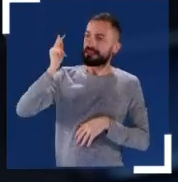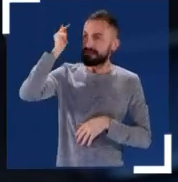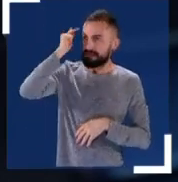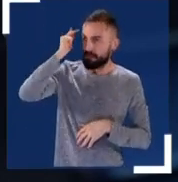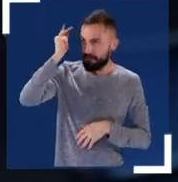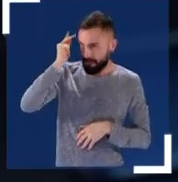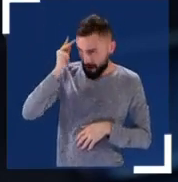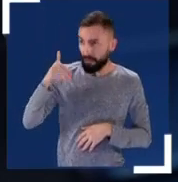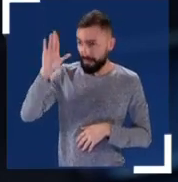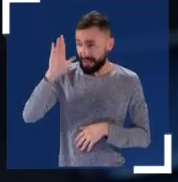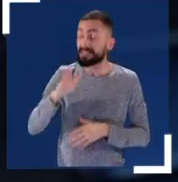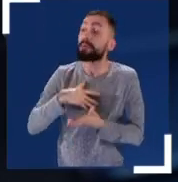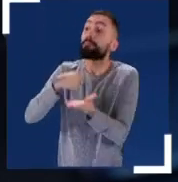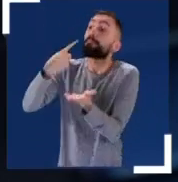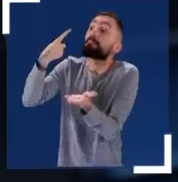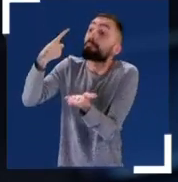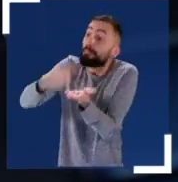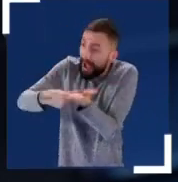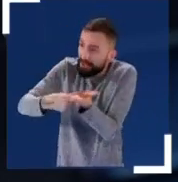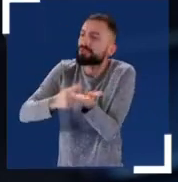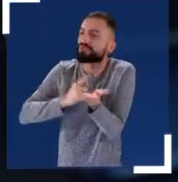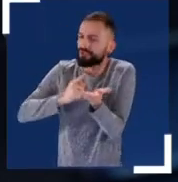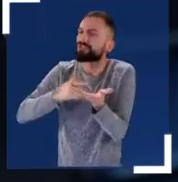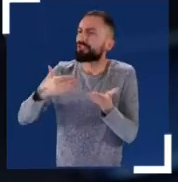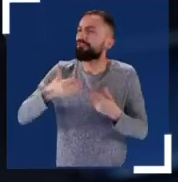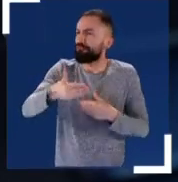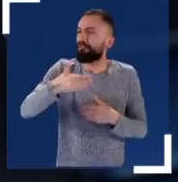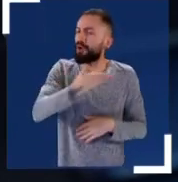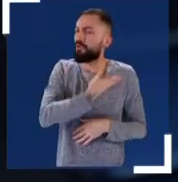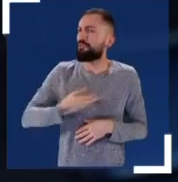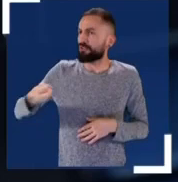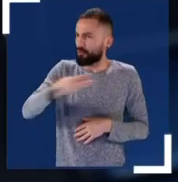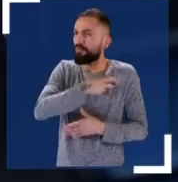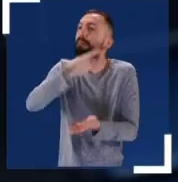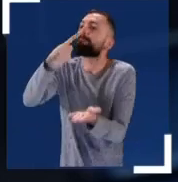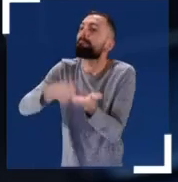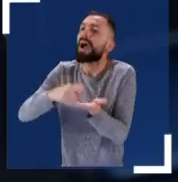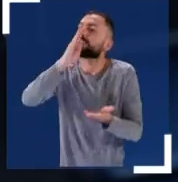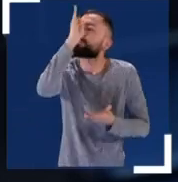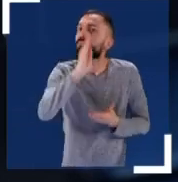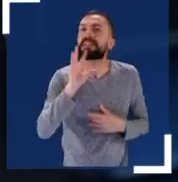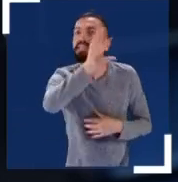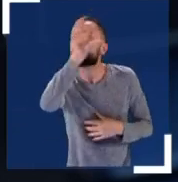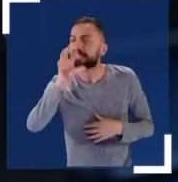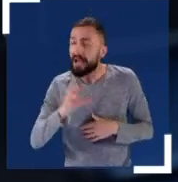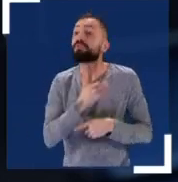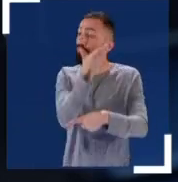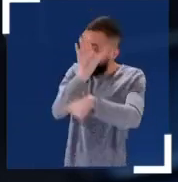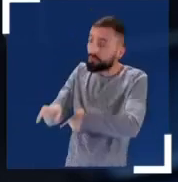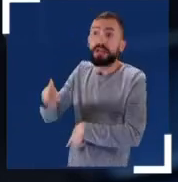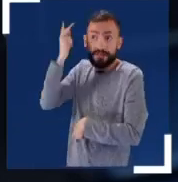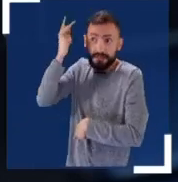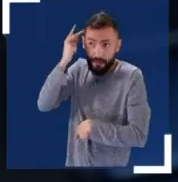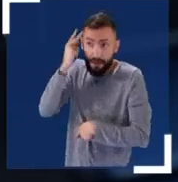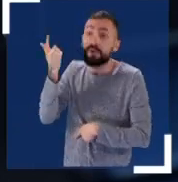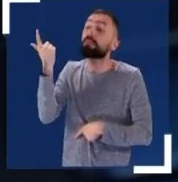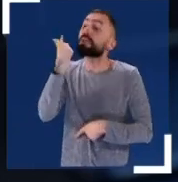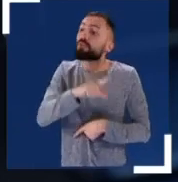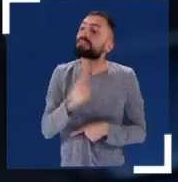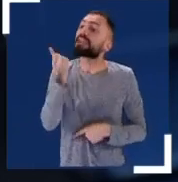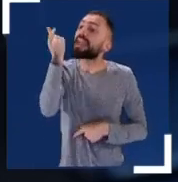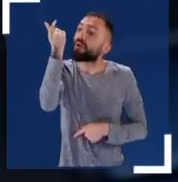Paulo. O Pacto Federativo, que provavelmente virá no próximo governo, vai ajudar São Paulo e outros estados a ter mais recursos para